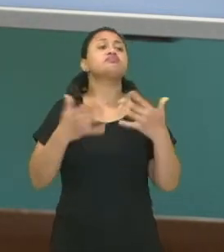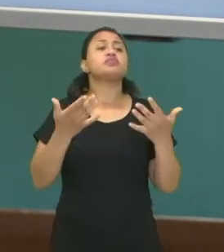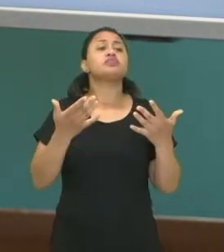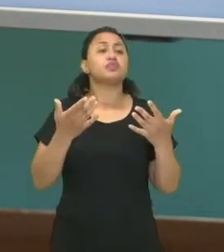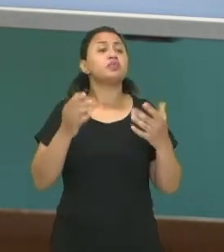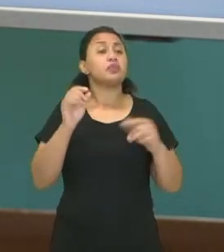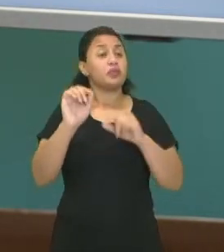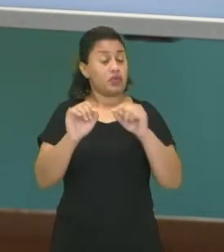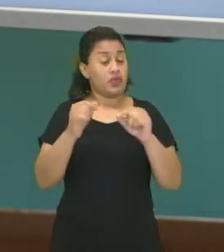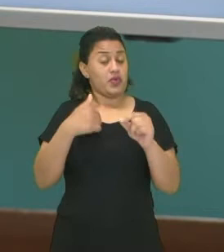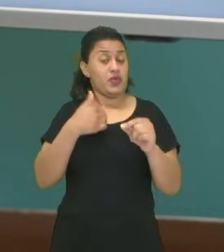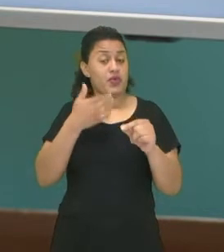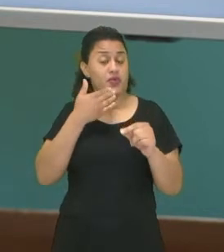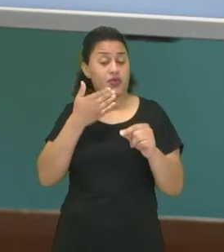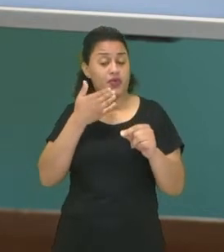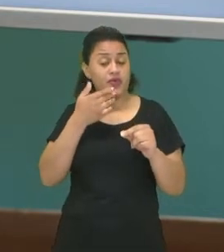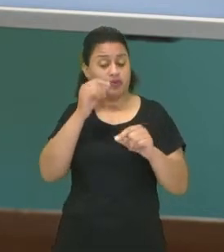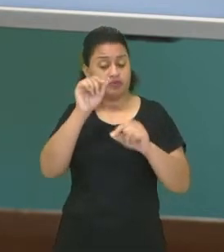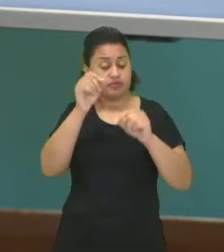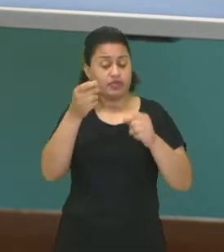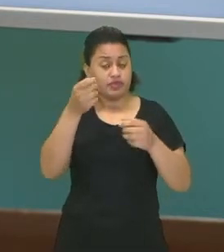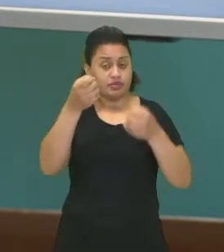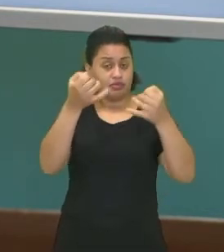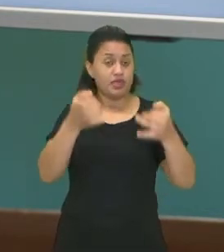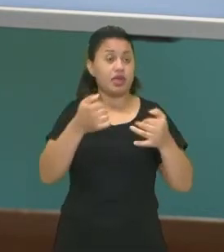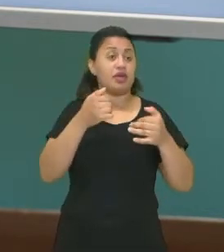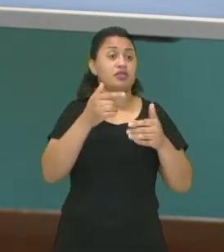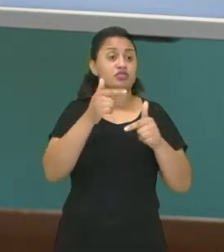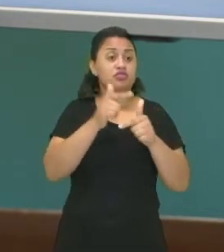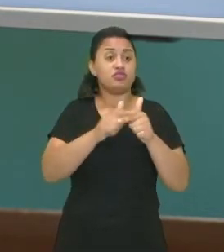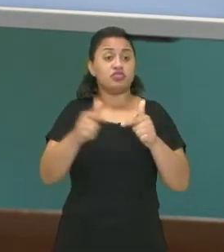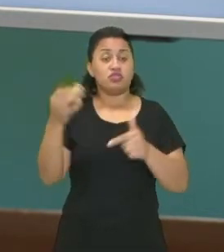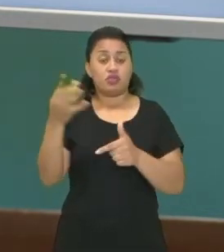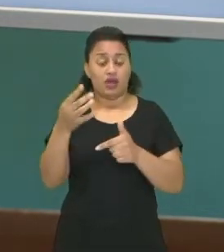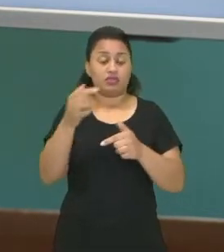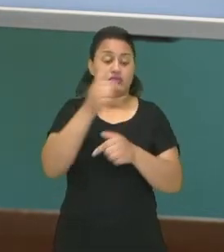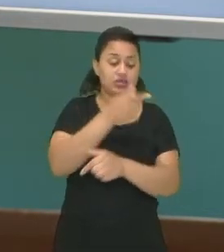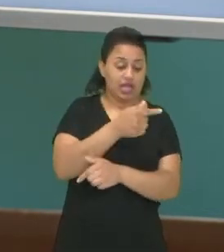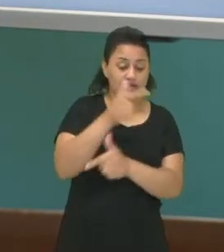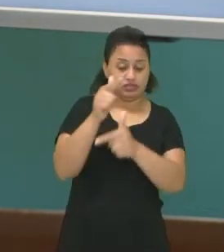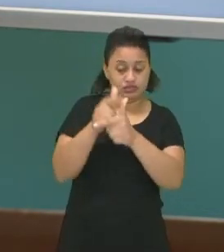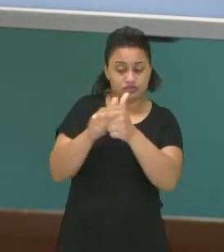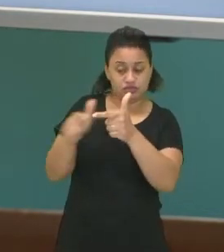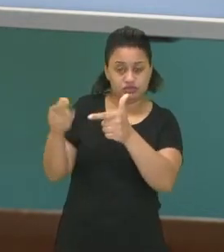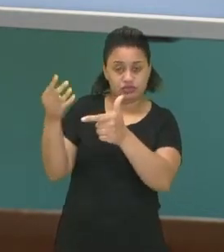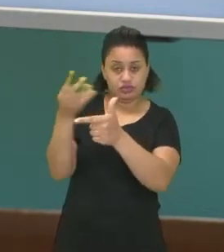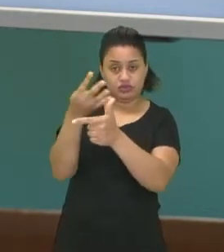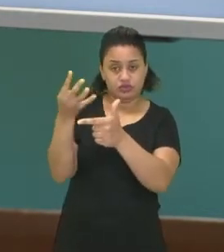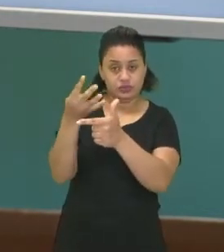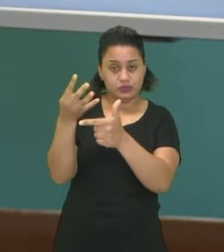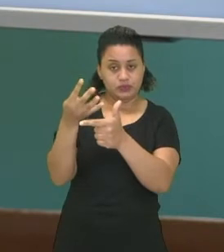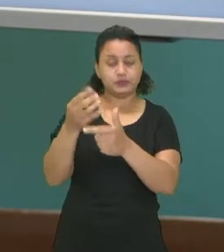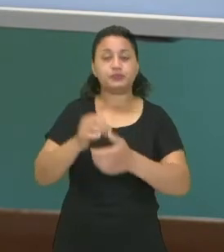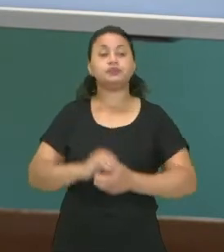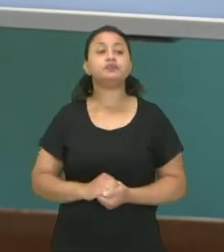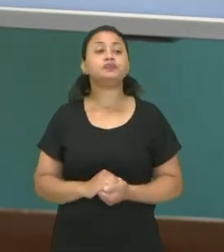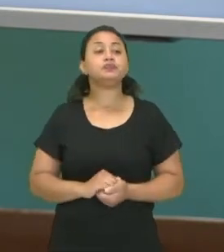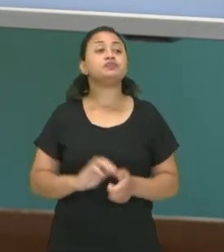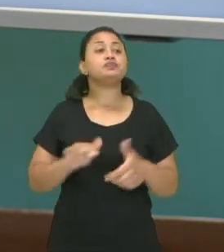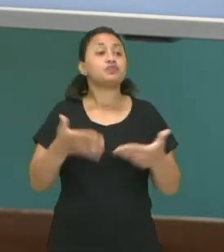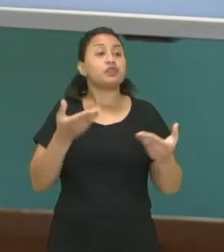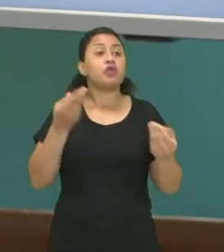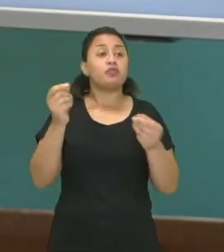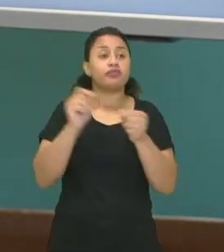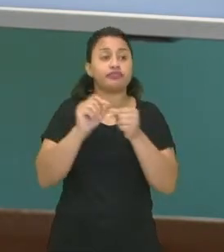então é isso que eu falei, né? Como ela está dividindo o tecido em pedaços, temos que dividir 7 por 4. Então, separar, né? Dividir em quatro partezinhas. Para